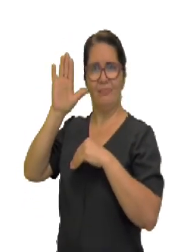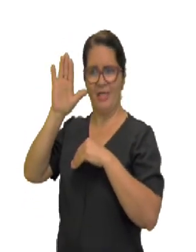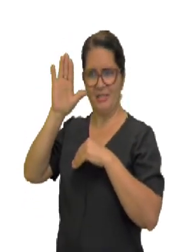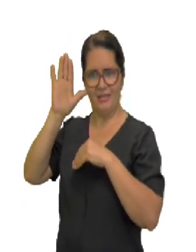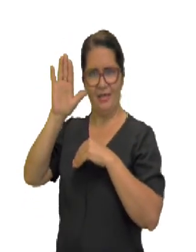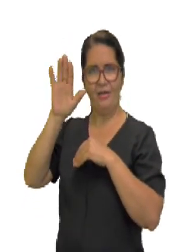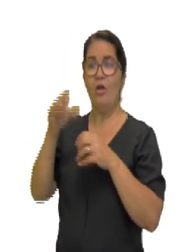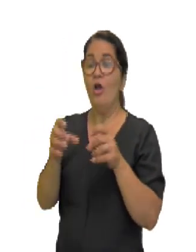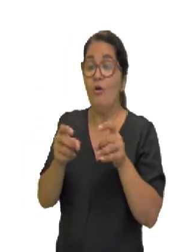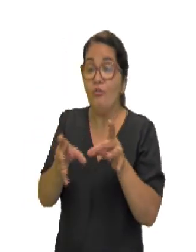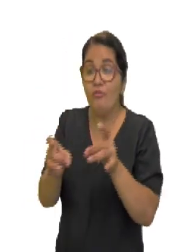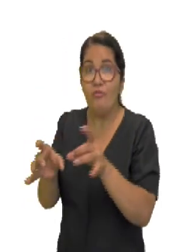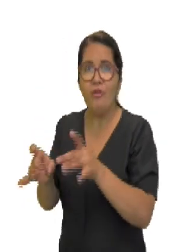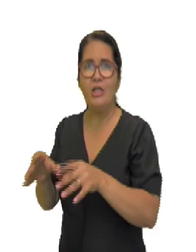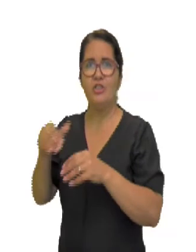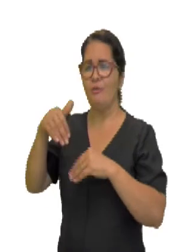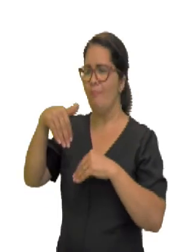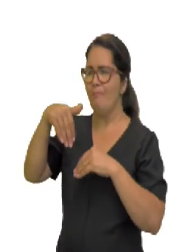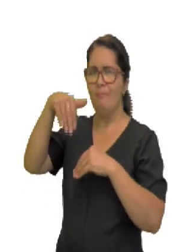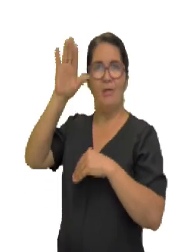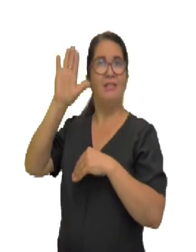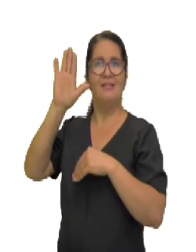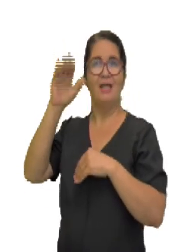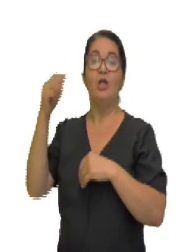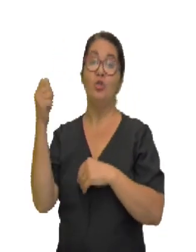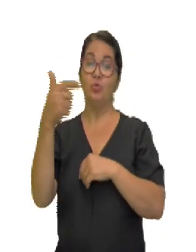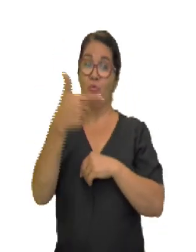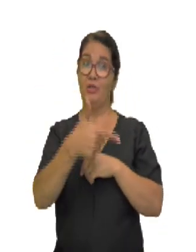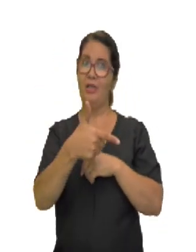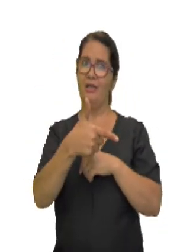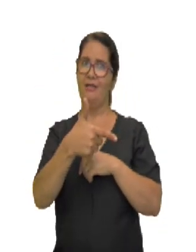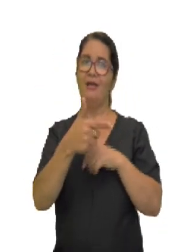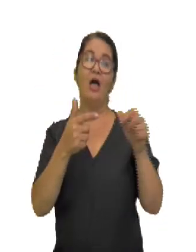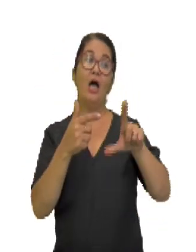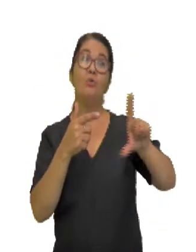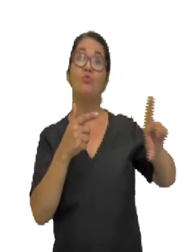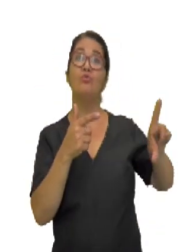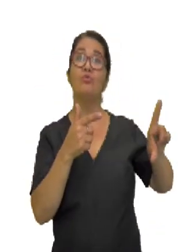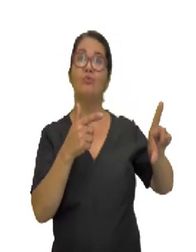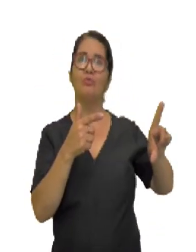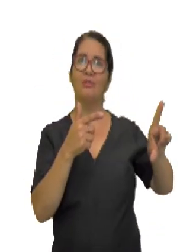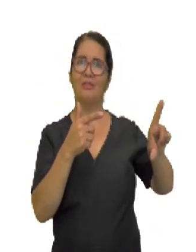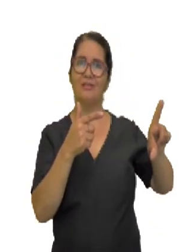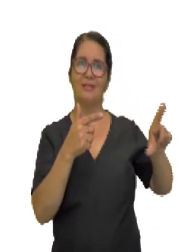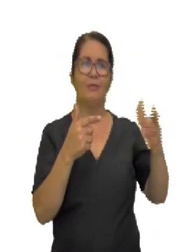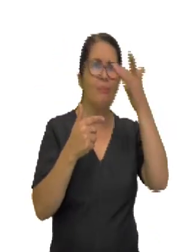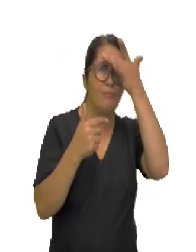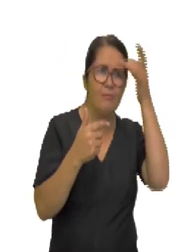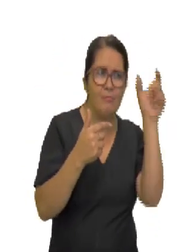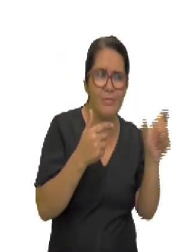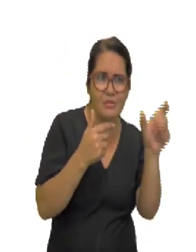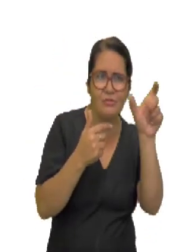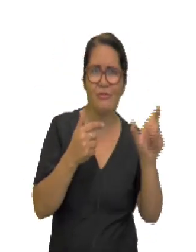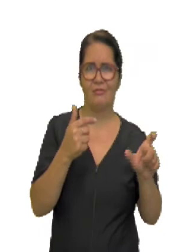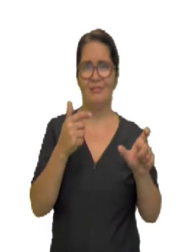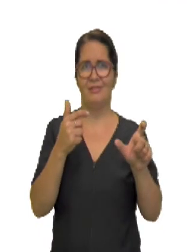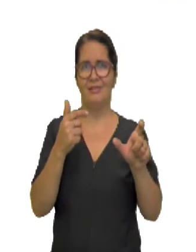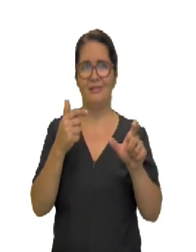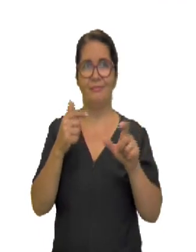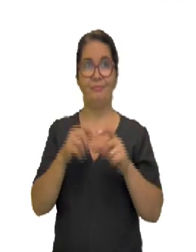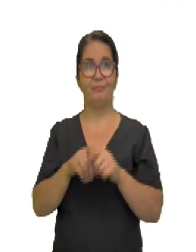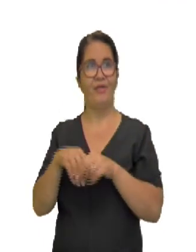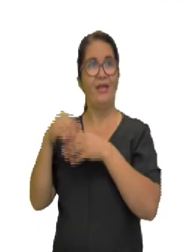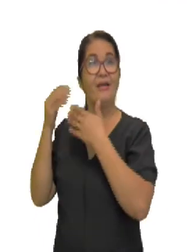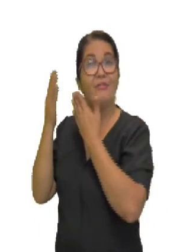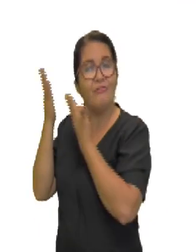Acredito que não é essa a alternativa, vamos observar as outras. Maria é extremamente ansiosa. Maria é